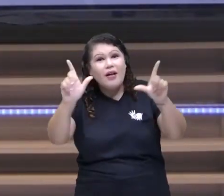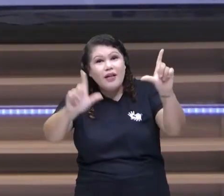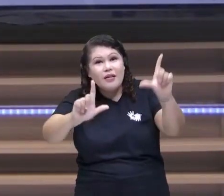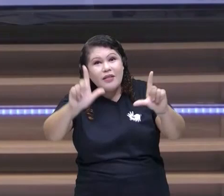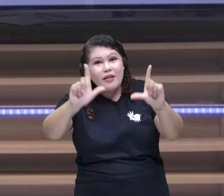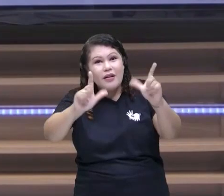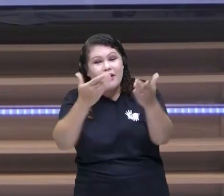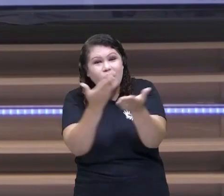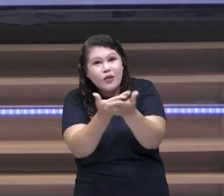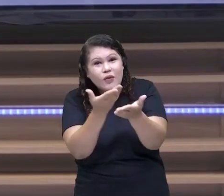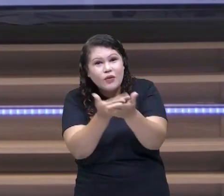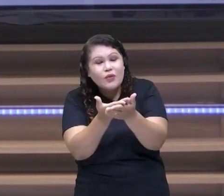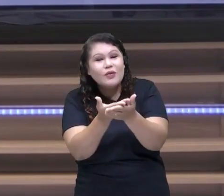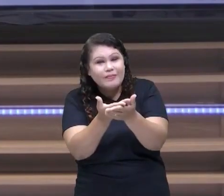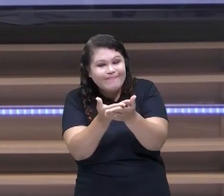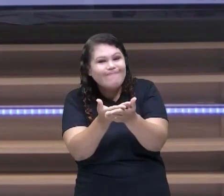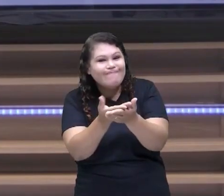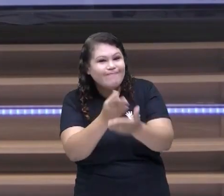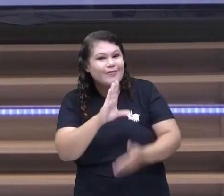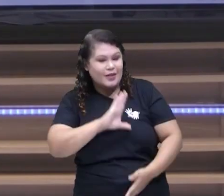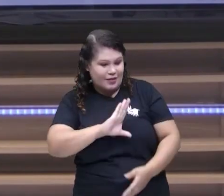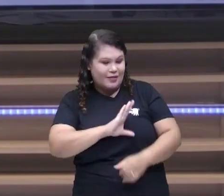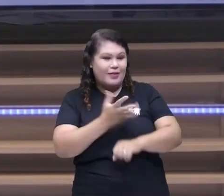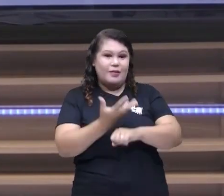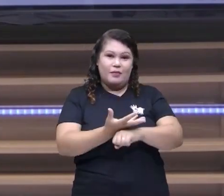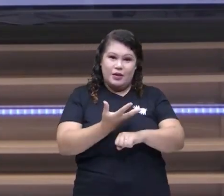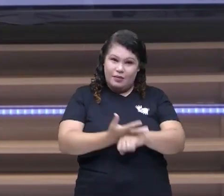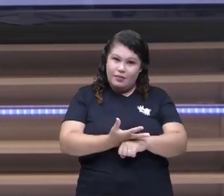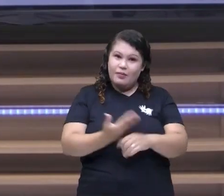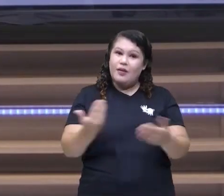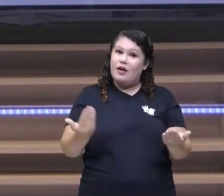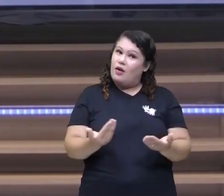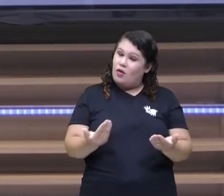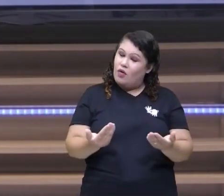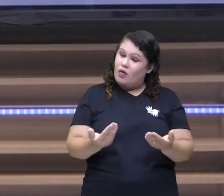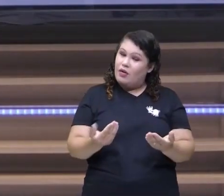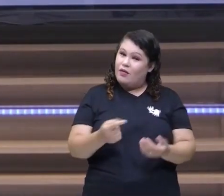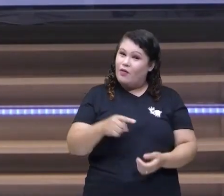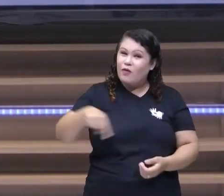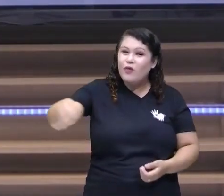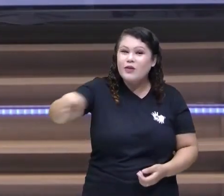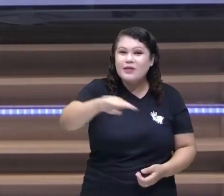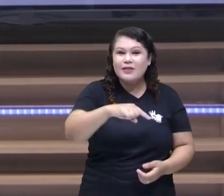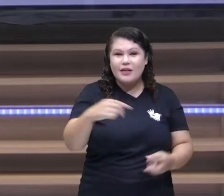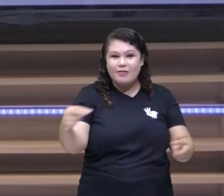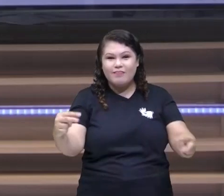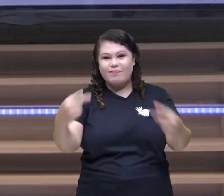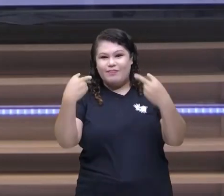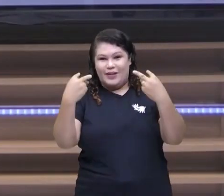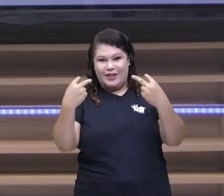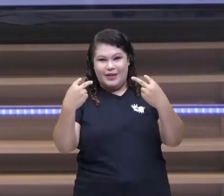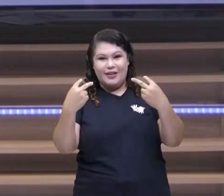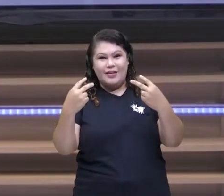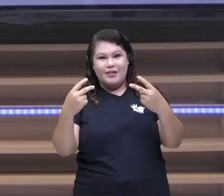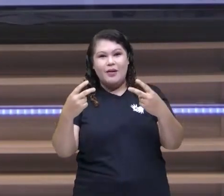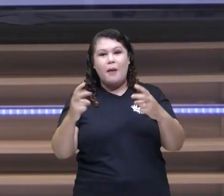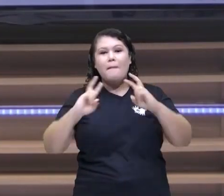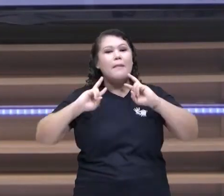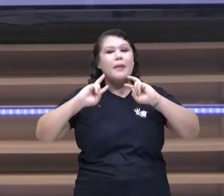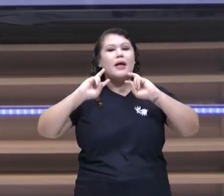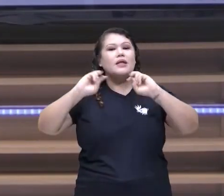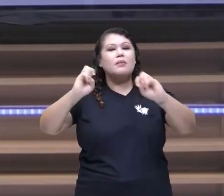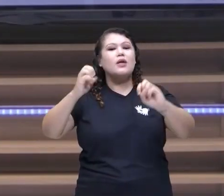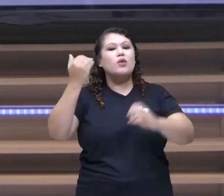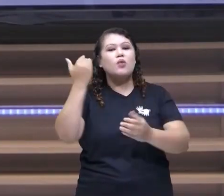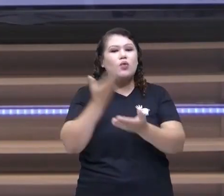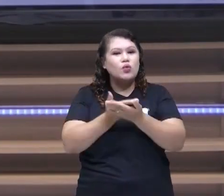nossa aula de língua portuguesa. Agora vocês estão olhando para mim e prestando atenção na aula. Ainda não